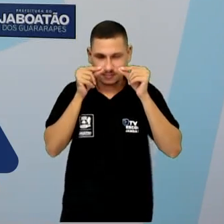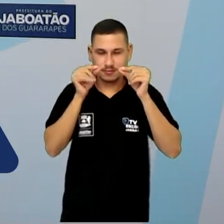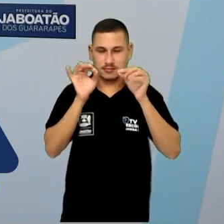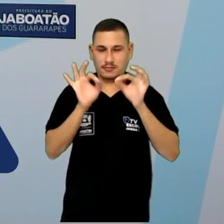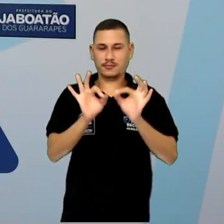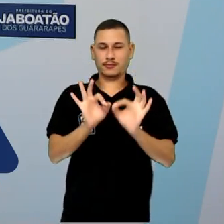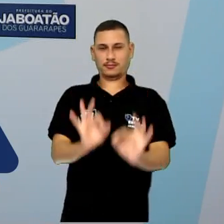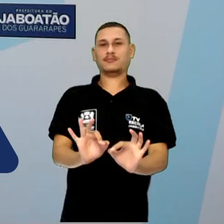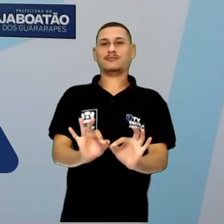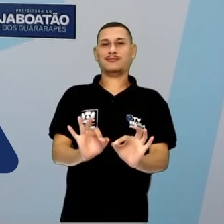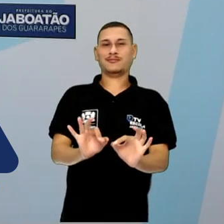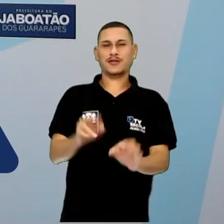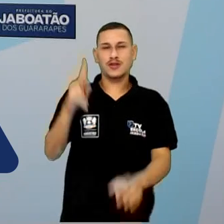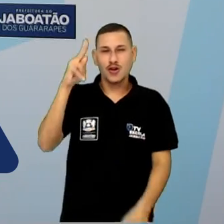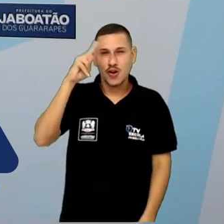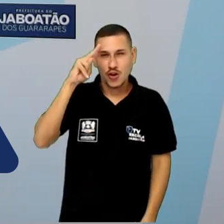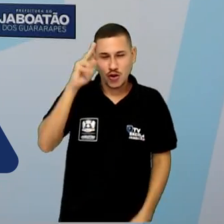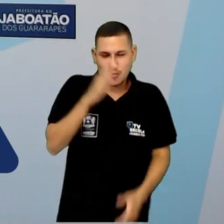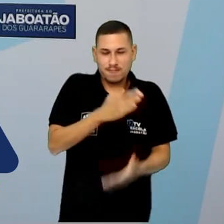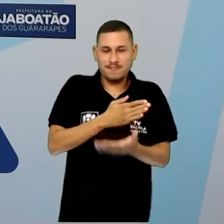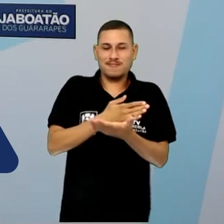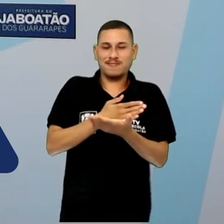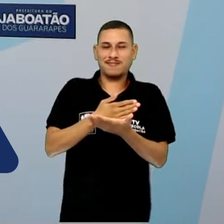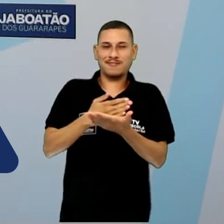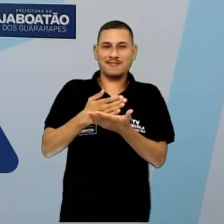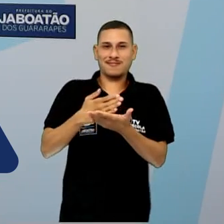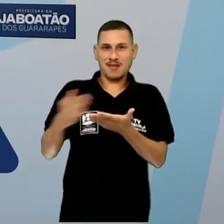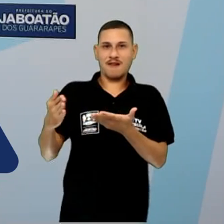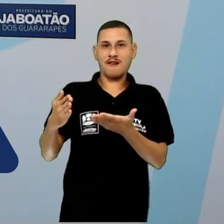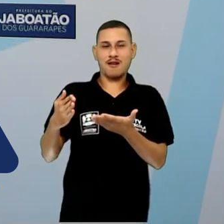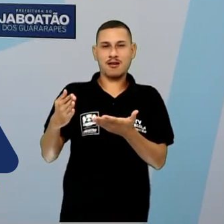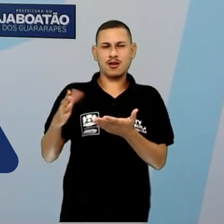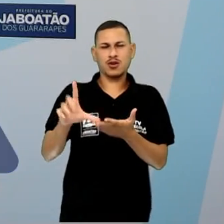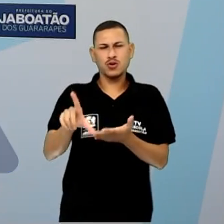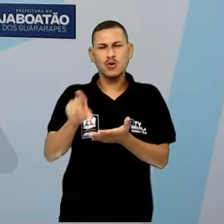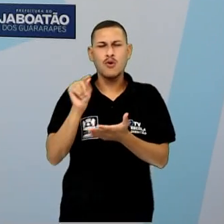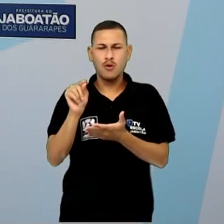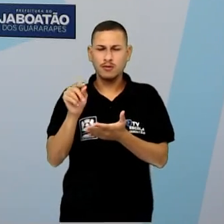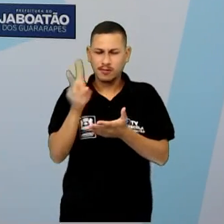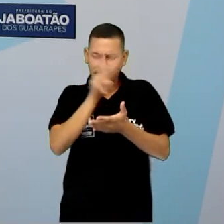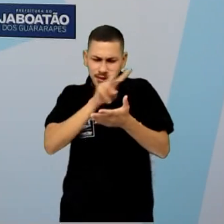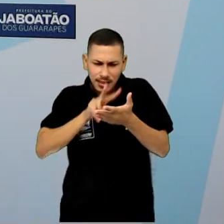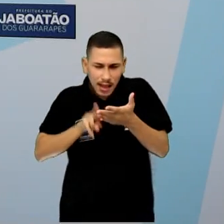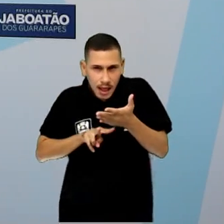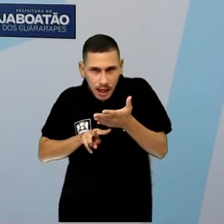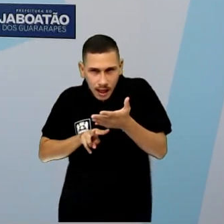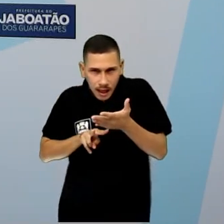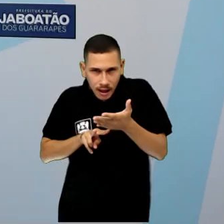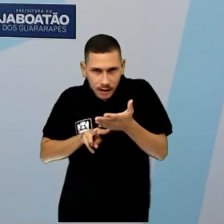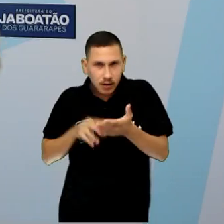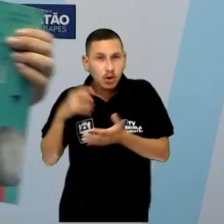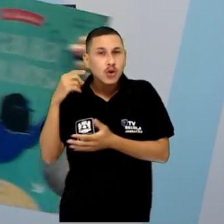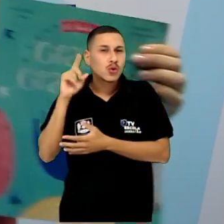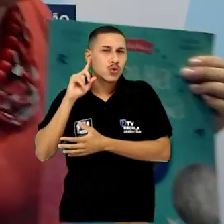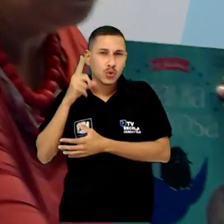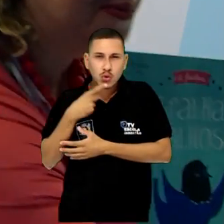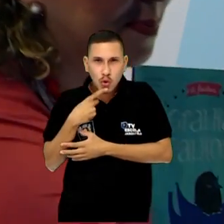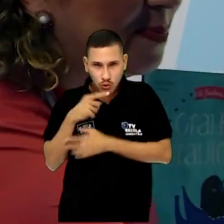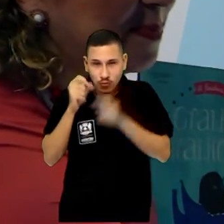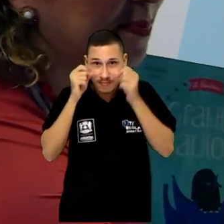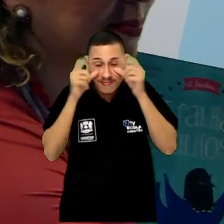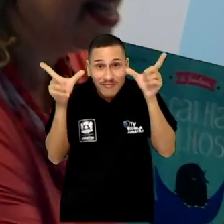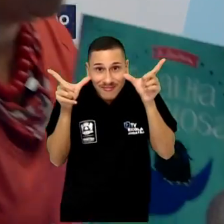concentre-se, porque a história vai começar. E eu escolhi fazer uma leitura para você melhor aproveitar. Olha